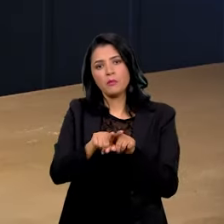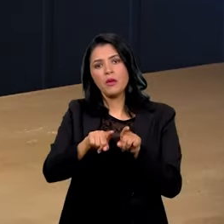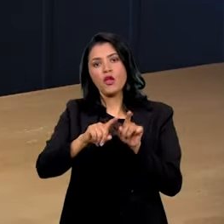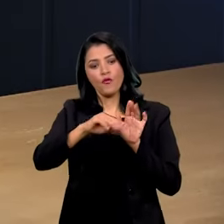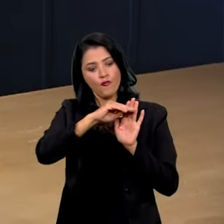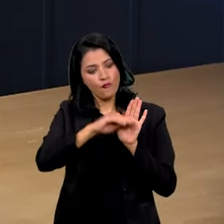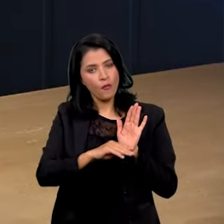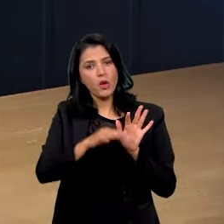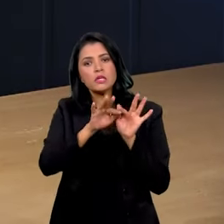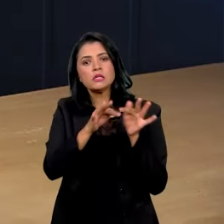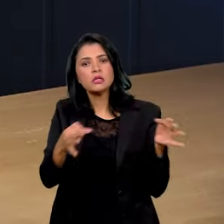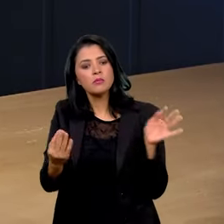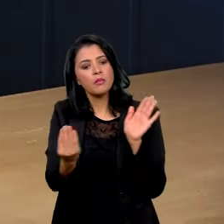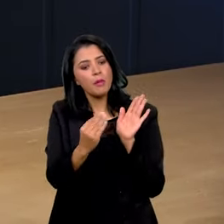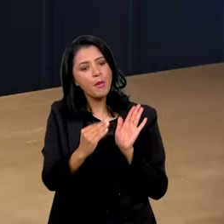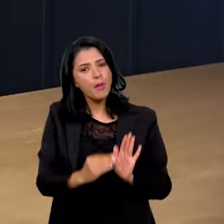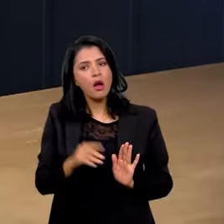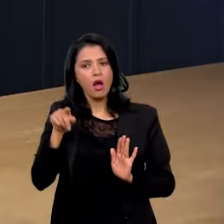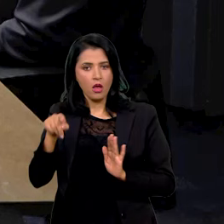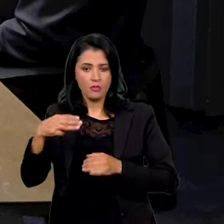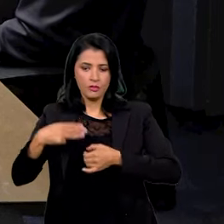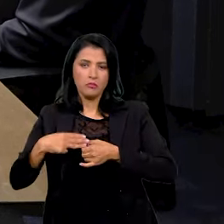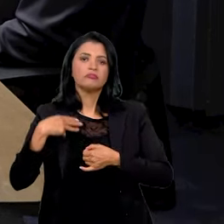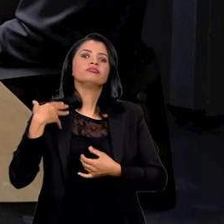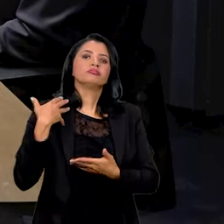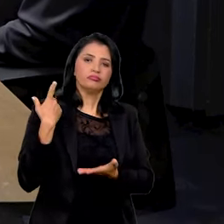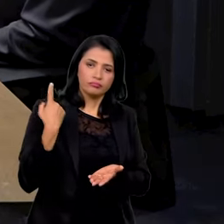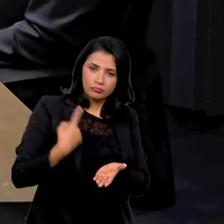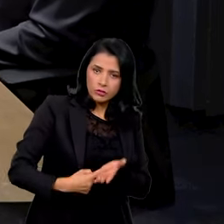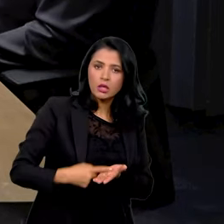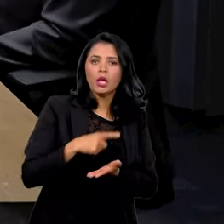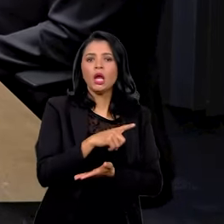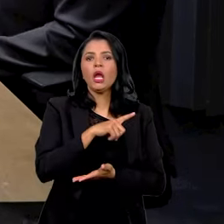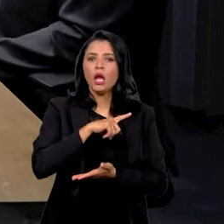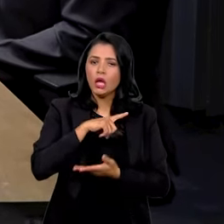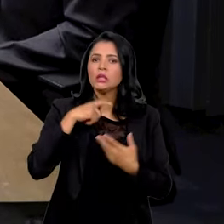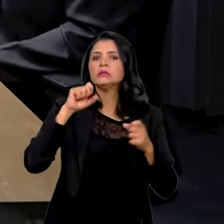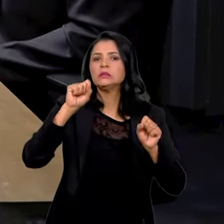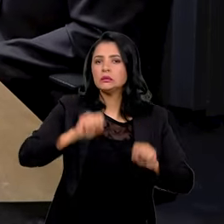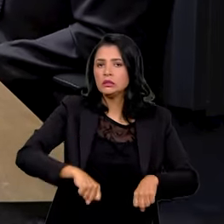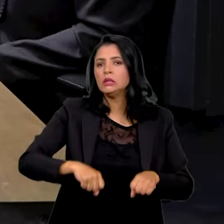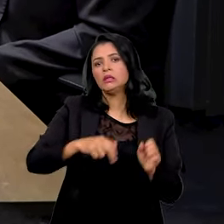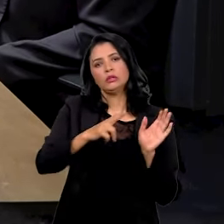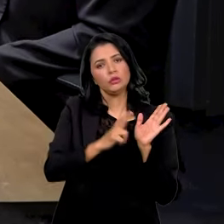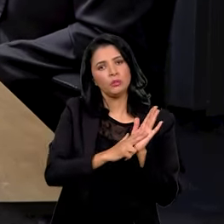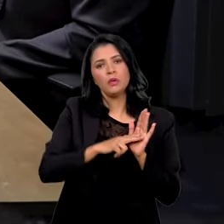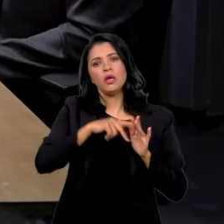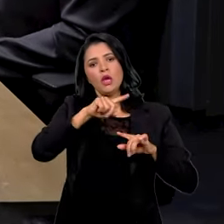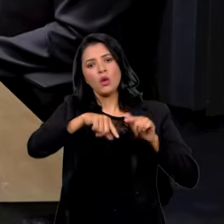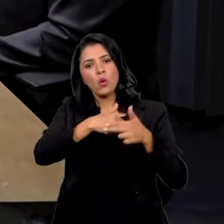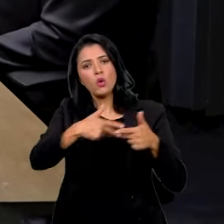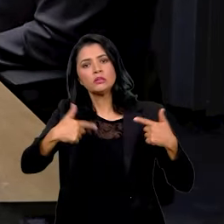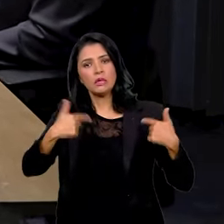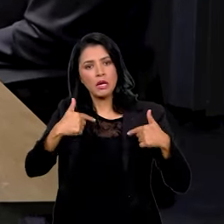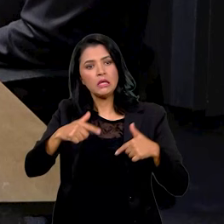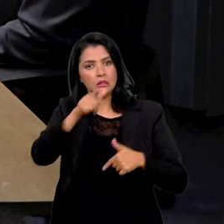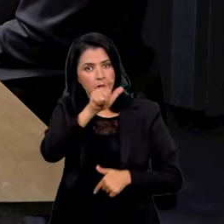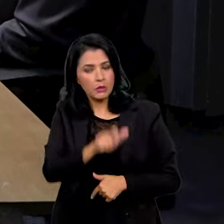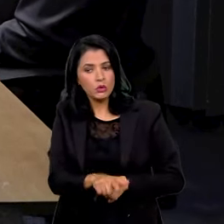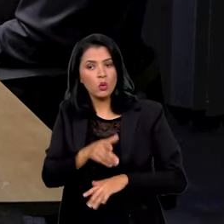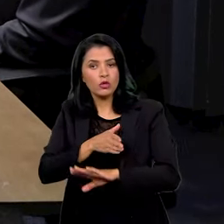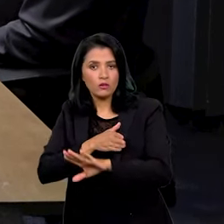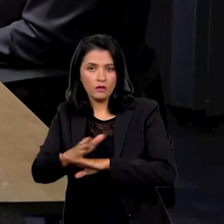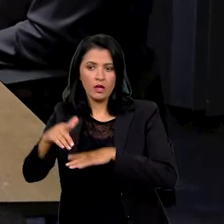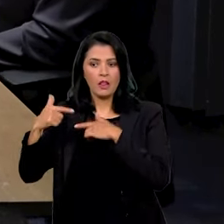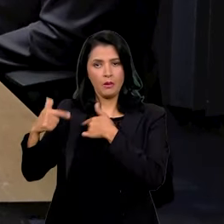formulario Zinho simples da onde o gestor Municipal vai se comprometer né a garantir aí todas as questões trabalhistas mesmo desse profissional enquanto ele tiver